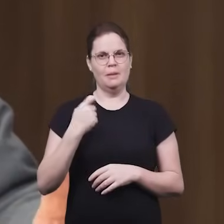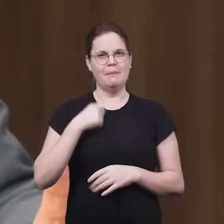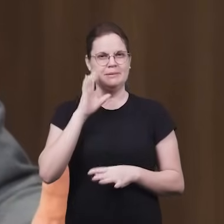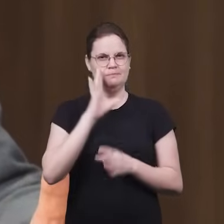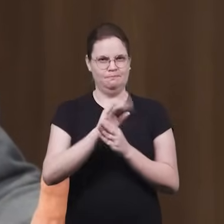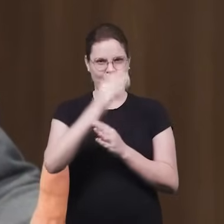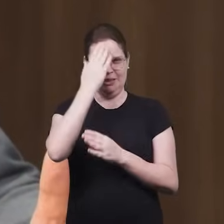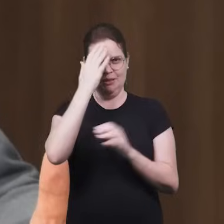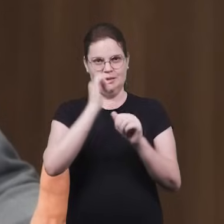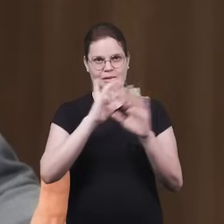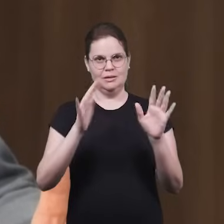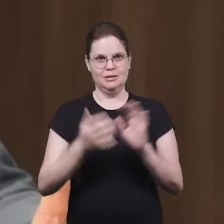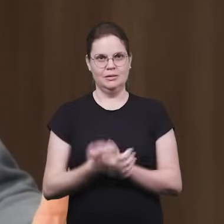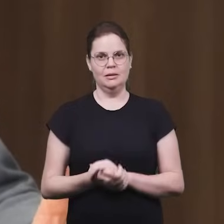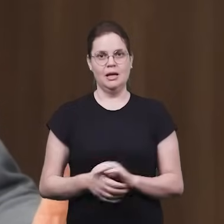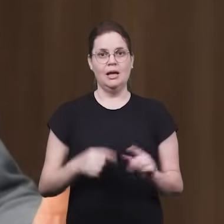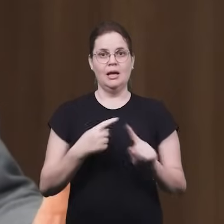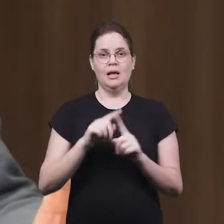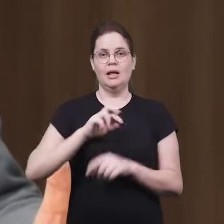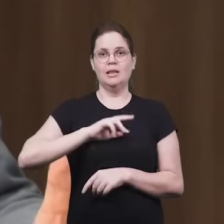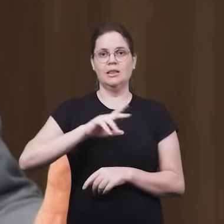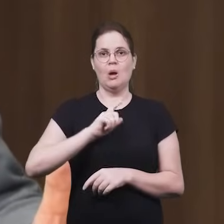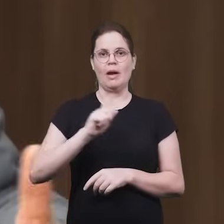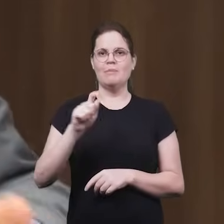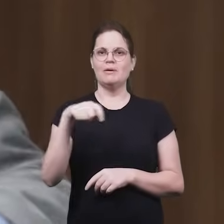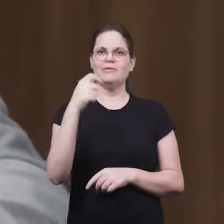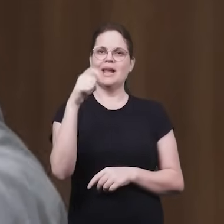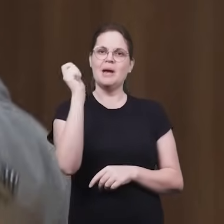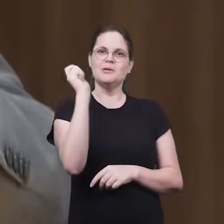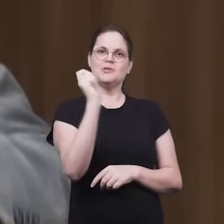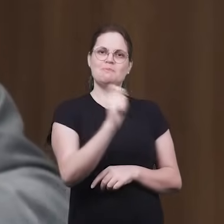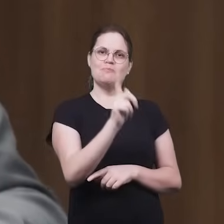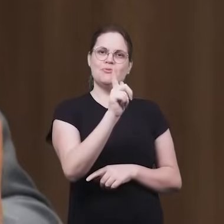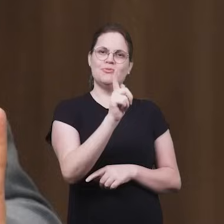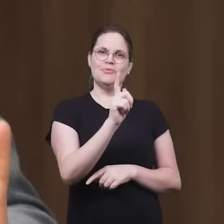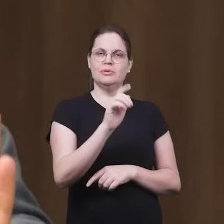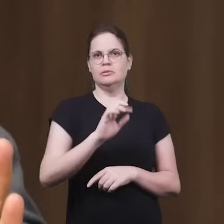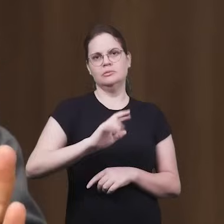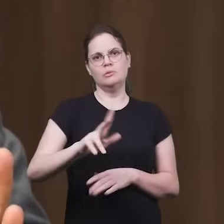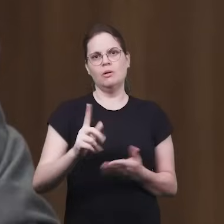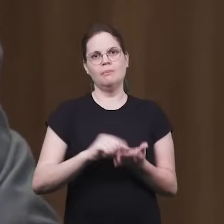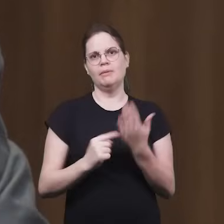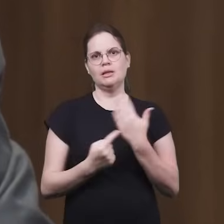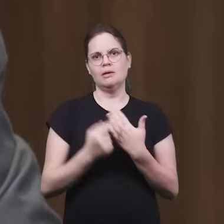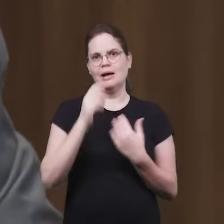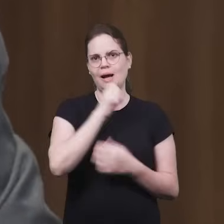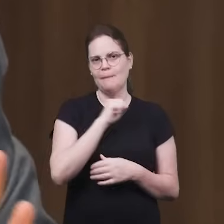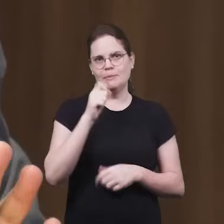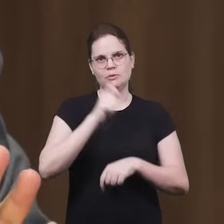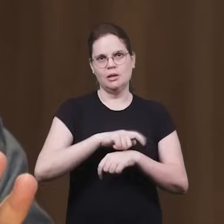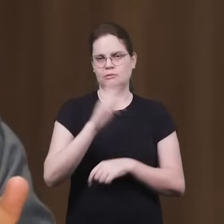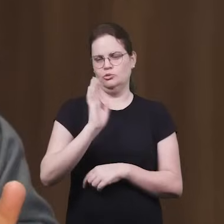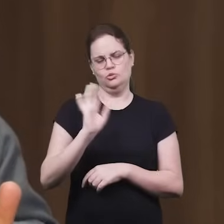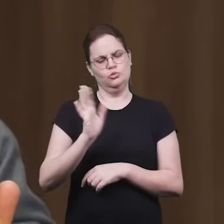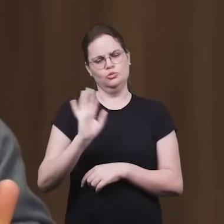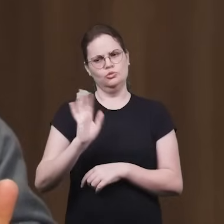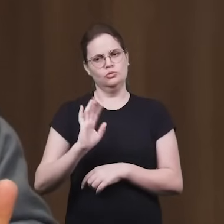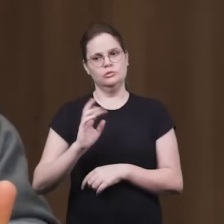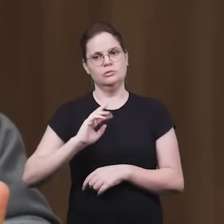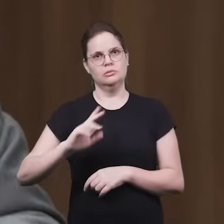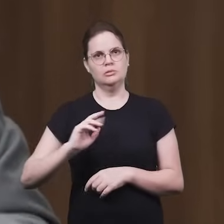ajuda a entender muito mais fácil. Ela não é uma varinha mágica. Sim. Que você tocou e seus problemas estão resolvidos. Não, em